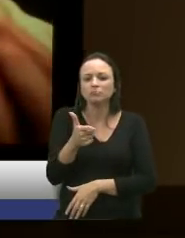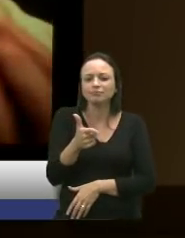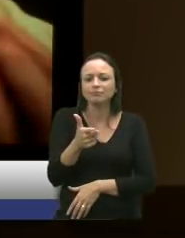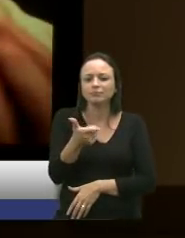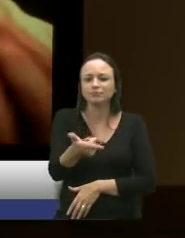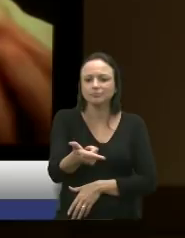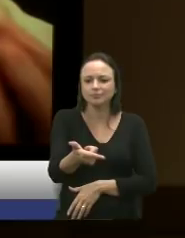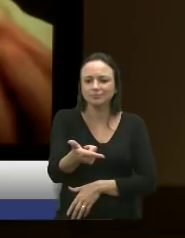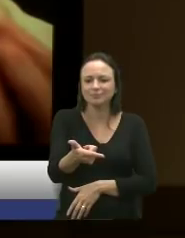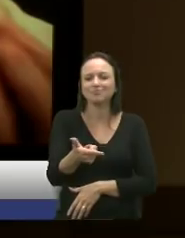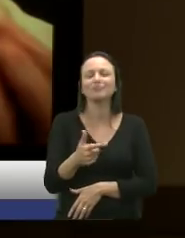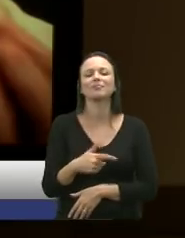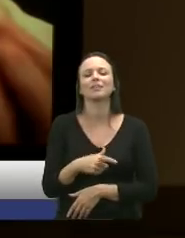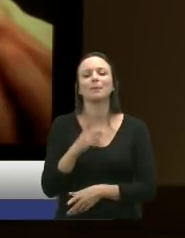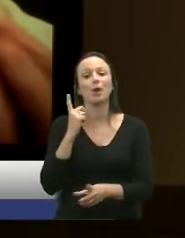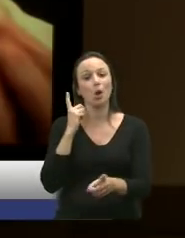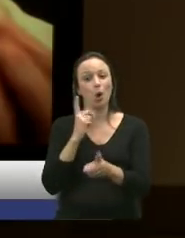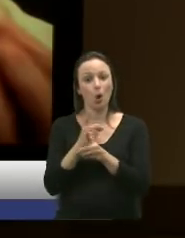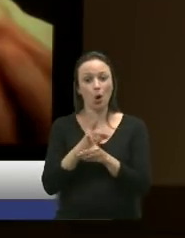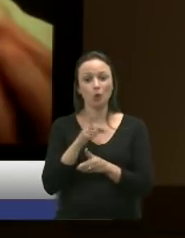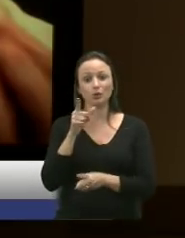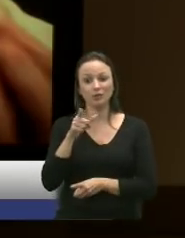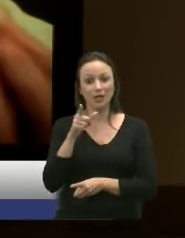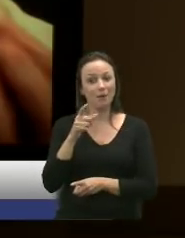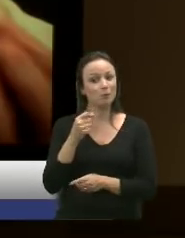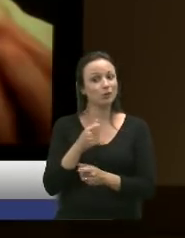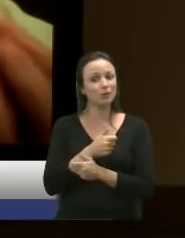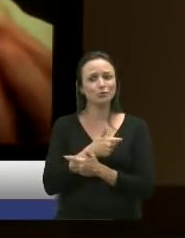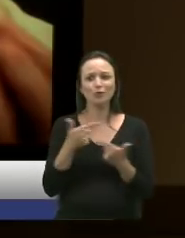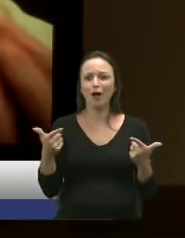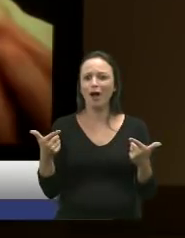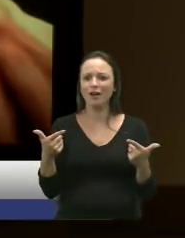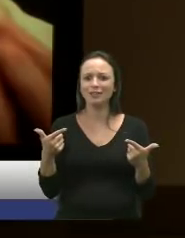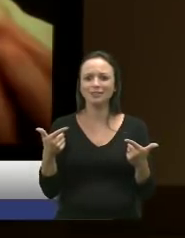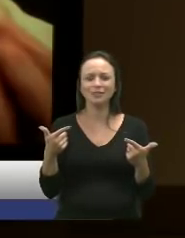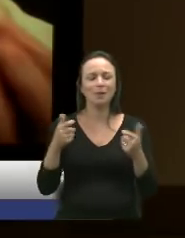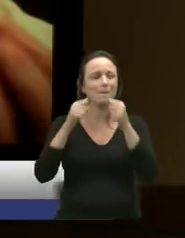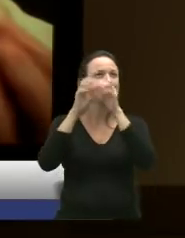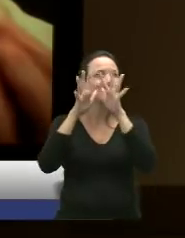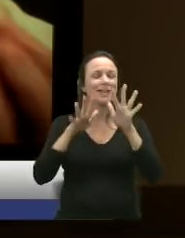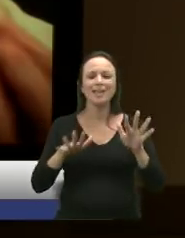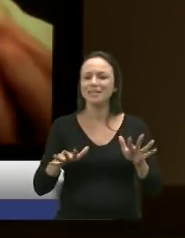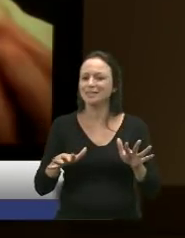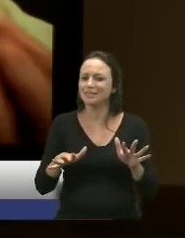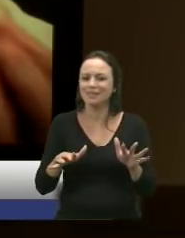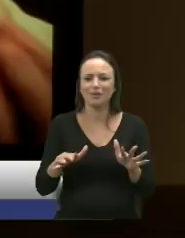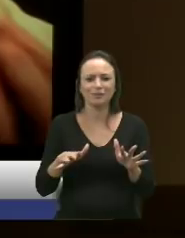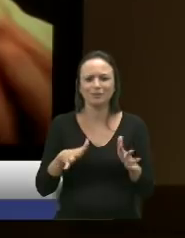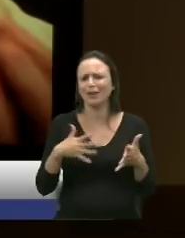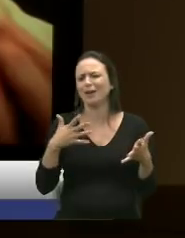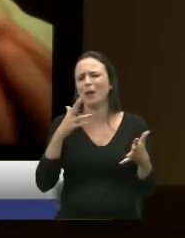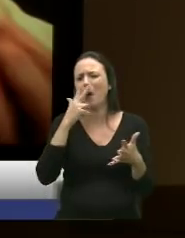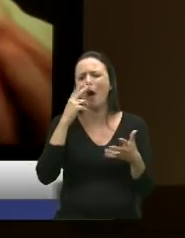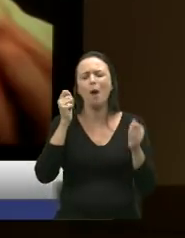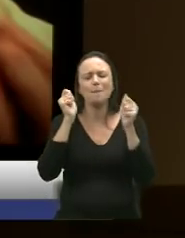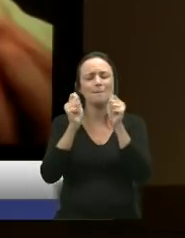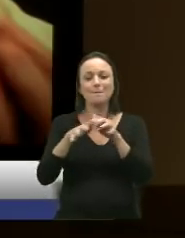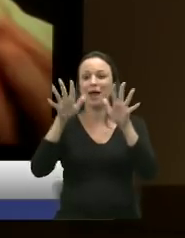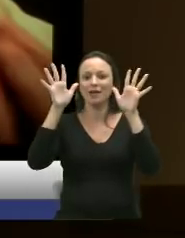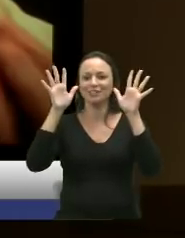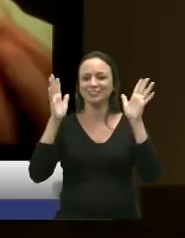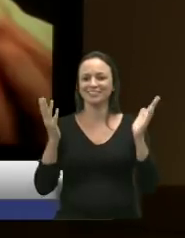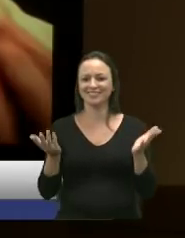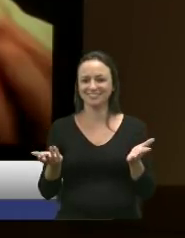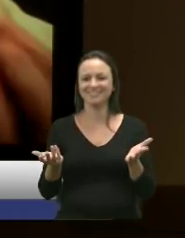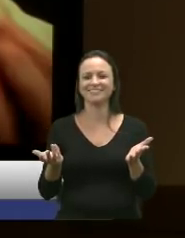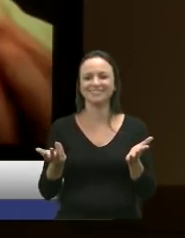encontrar o seu Francisco, foi uma sorte muito grande, foi uma bênção muito grande, foi uma mágica. Vocês